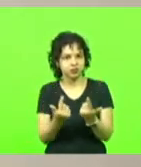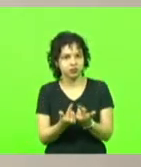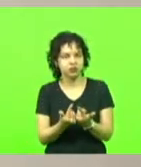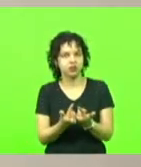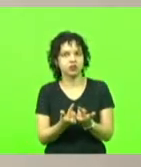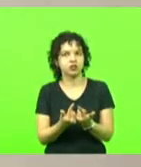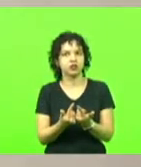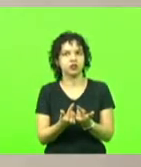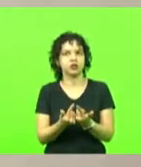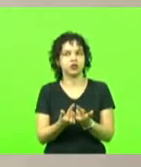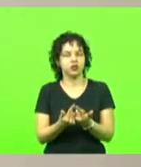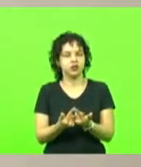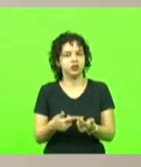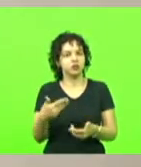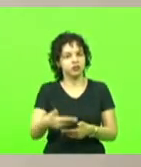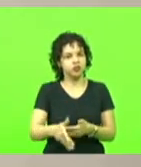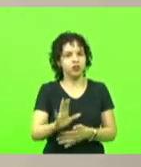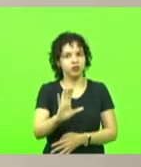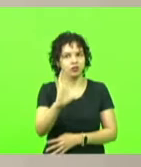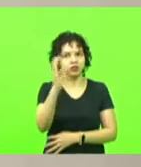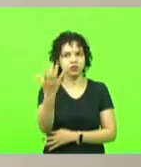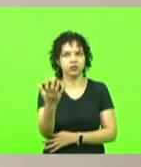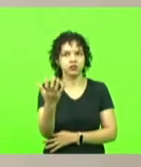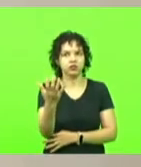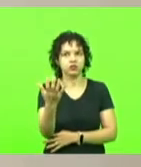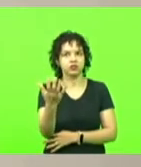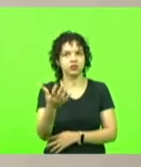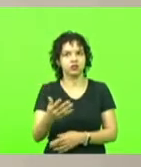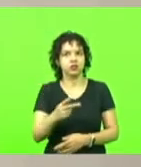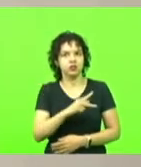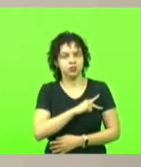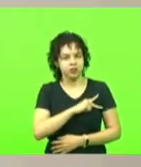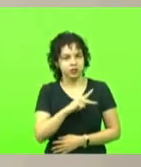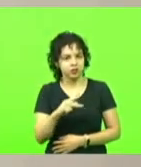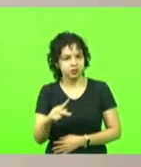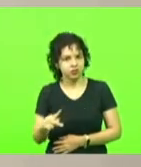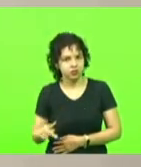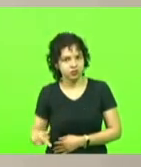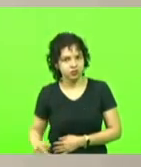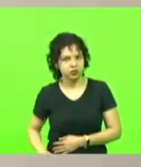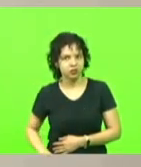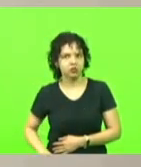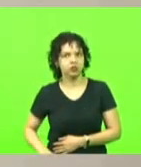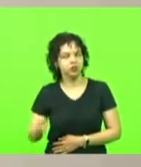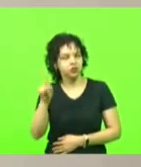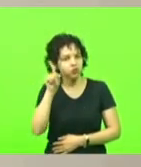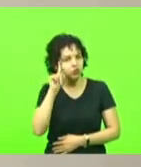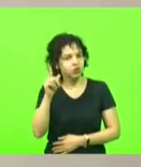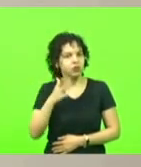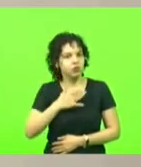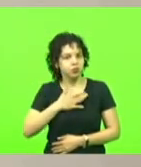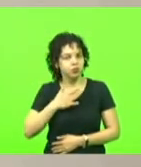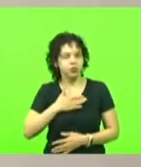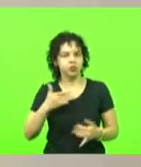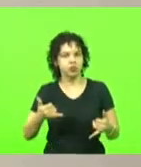andou e deu uma coincidência da data do meu aniversário,